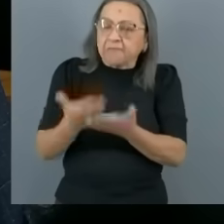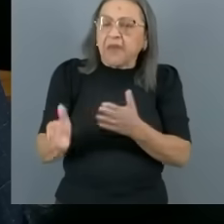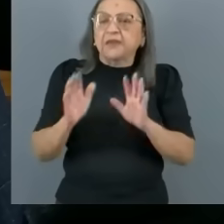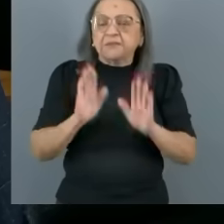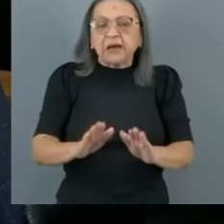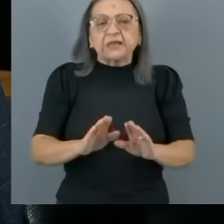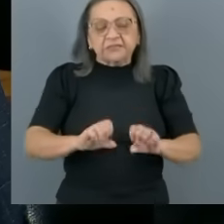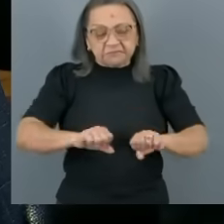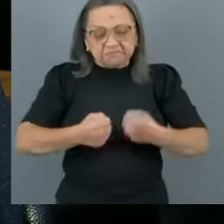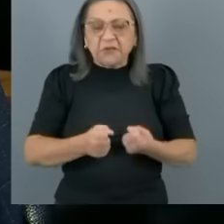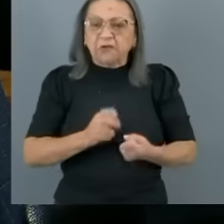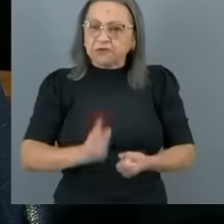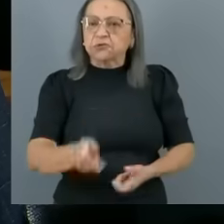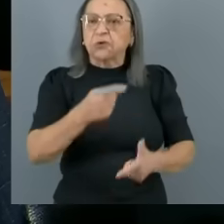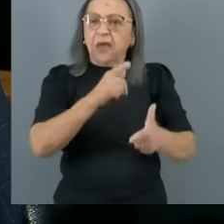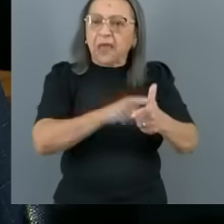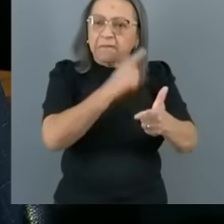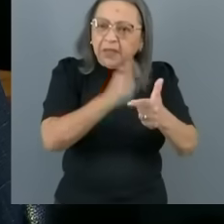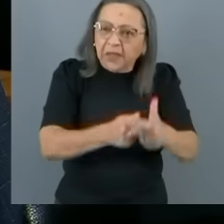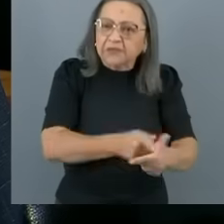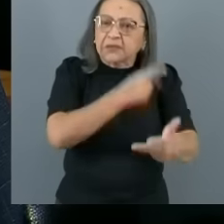bobagens e as mesmas asneiras.